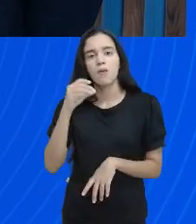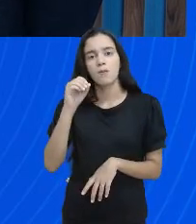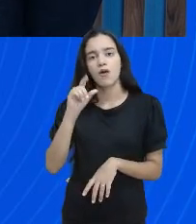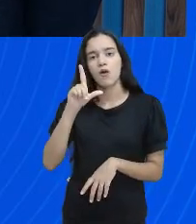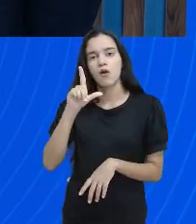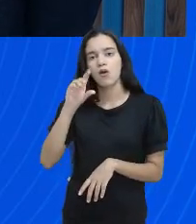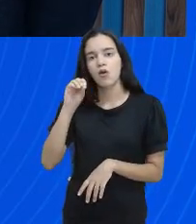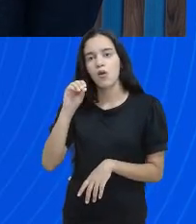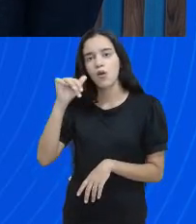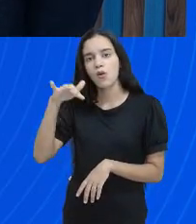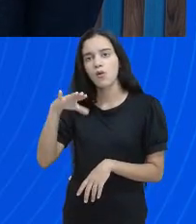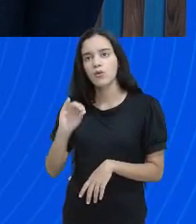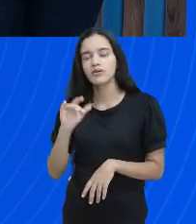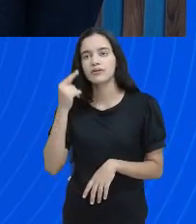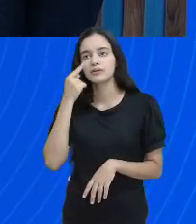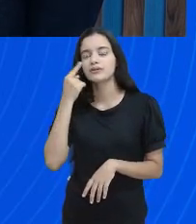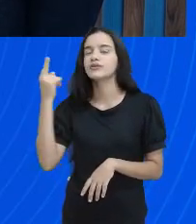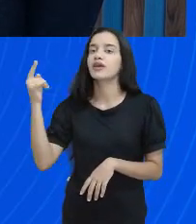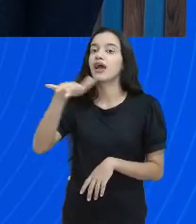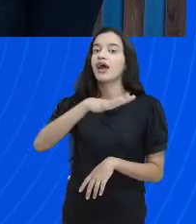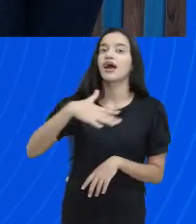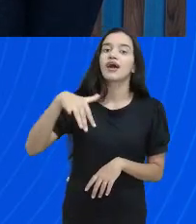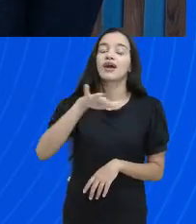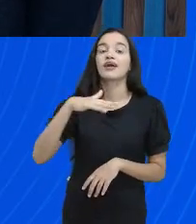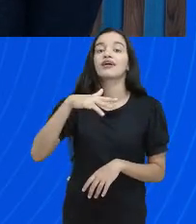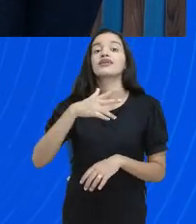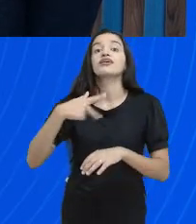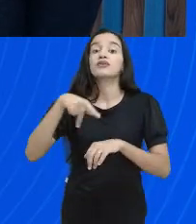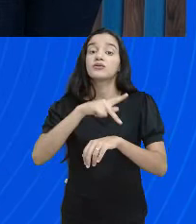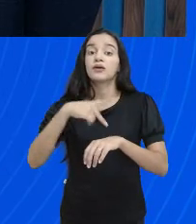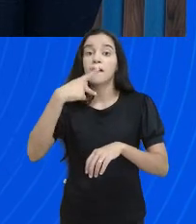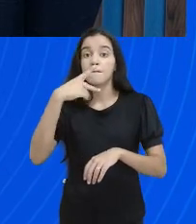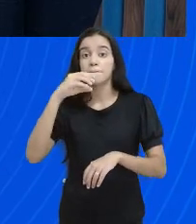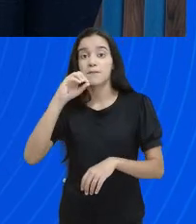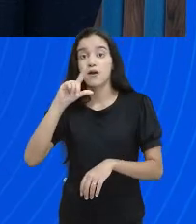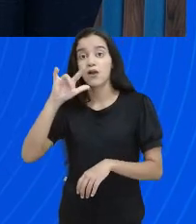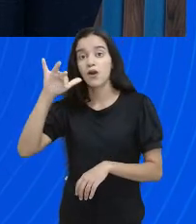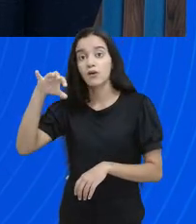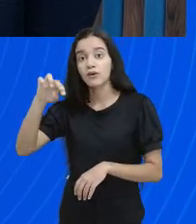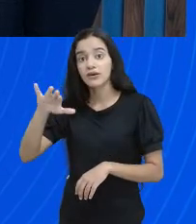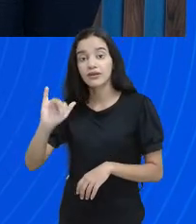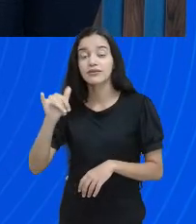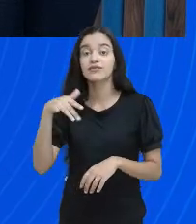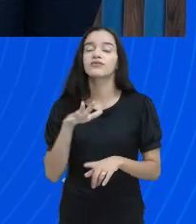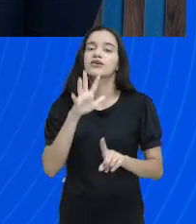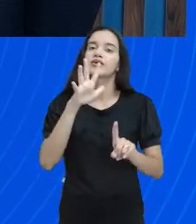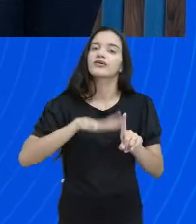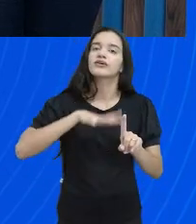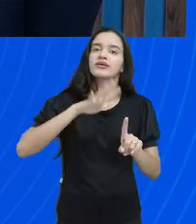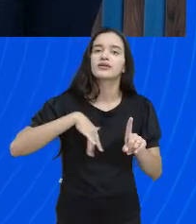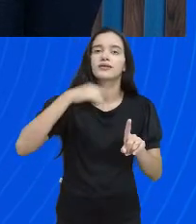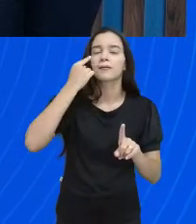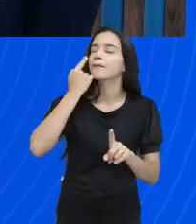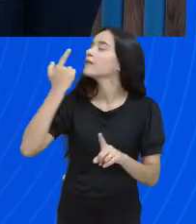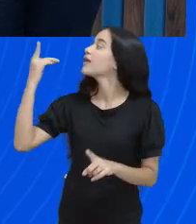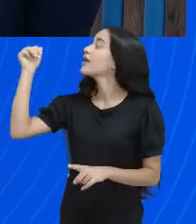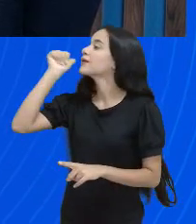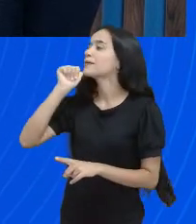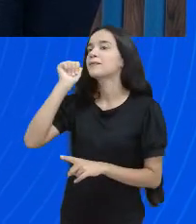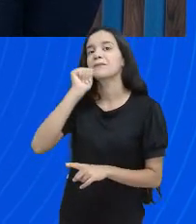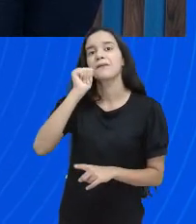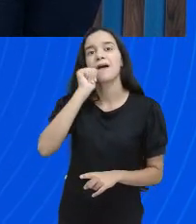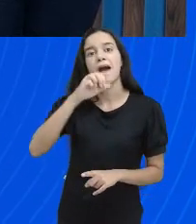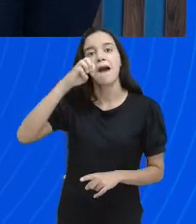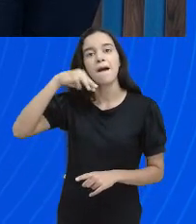tá representando aí a região geográfica da Polônia, né? Mas foi uma homenagem aí à polonesa Marie Curie, né?